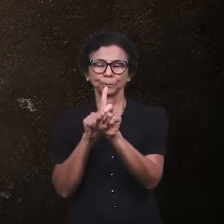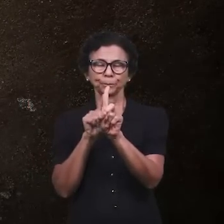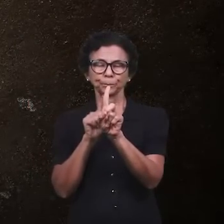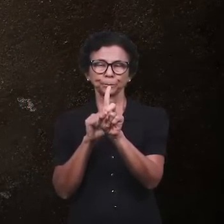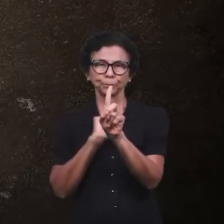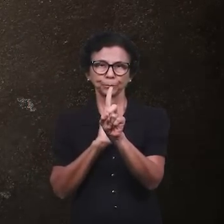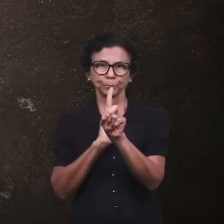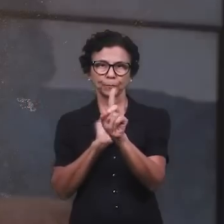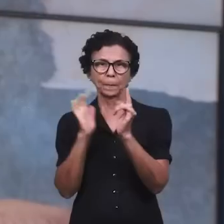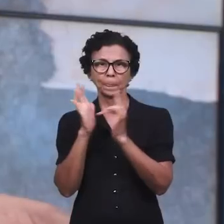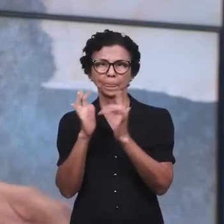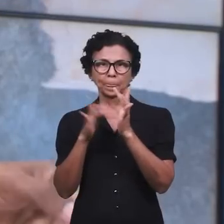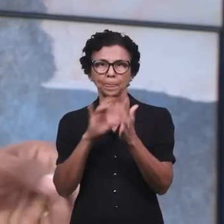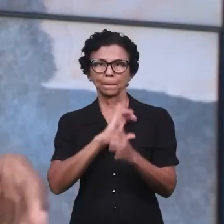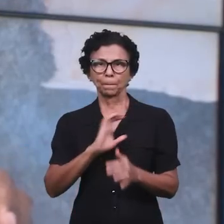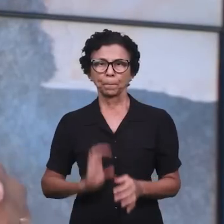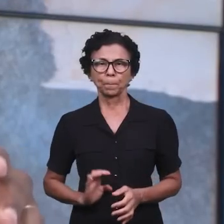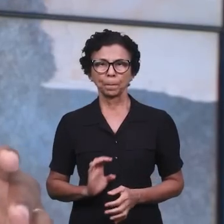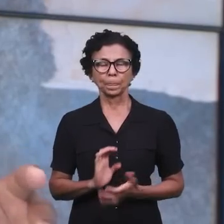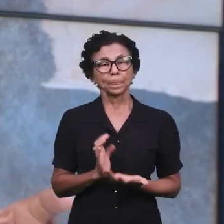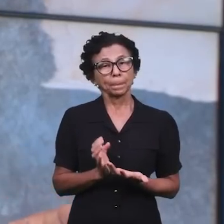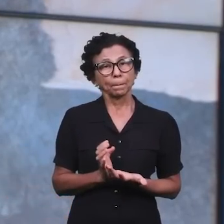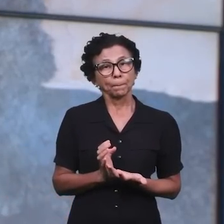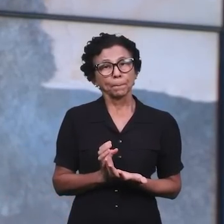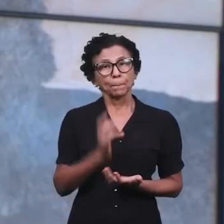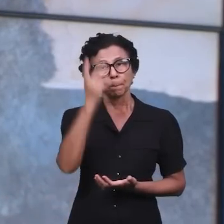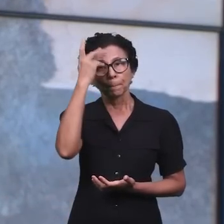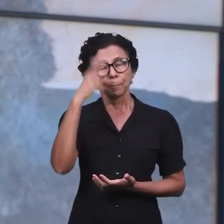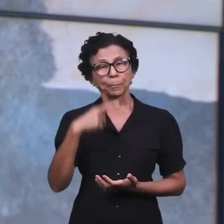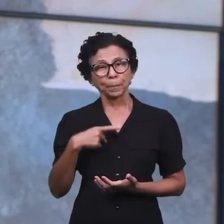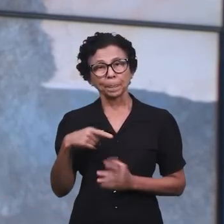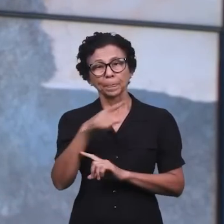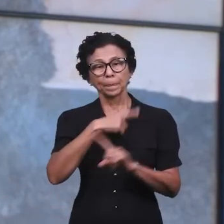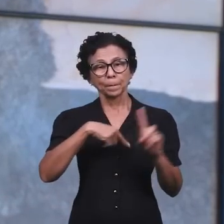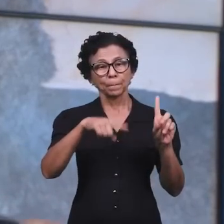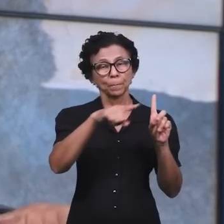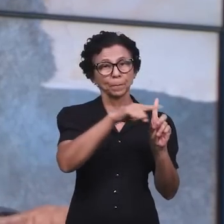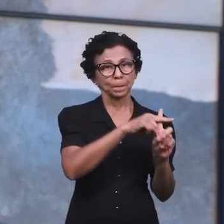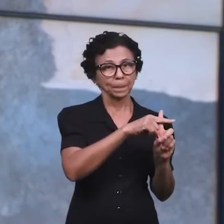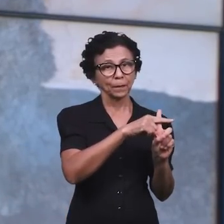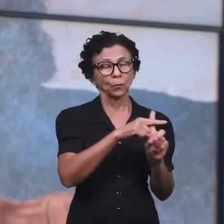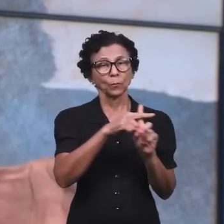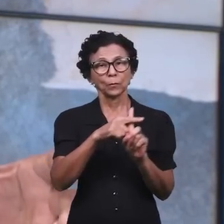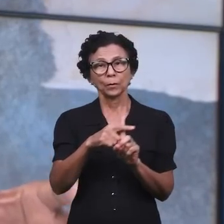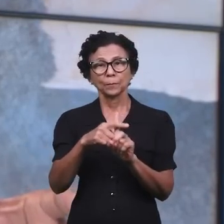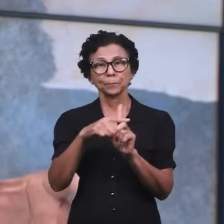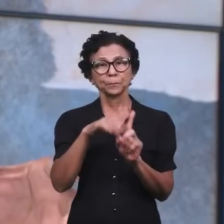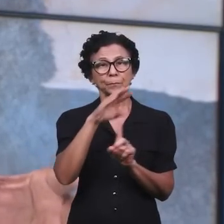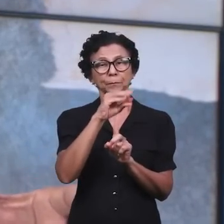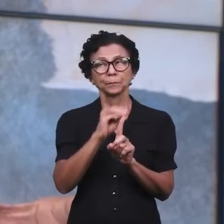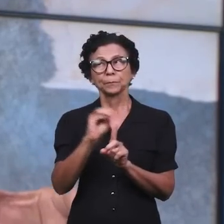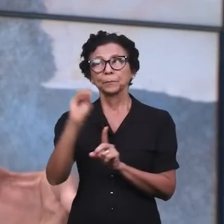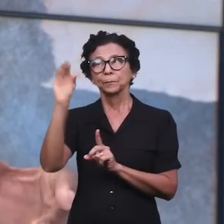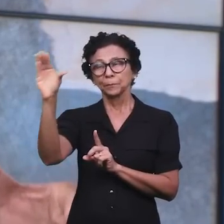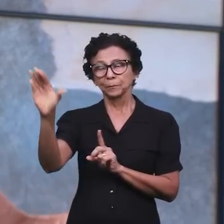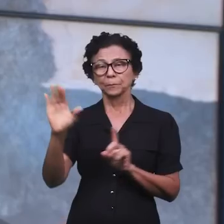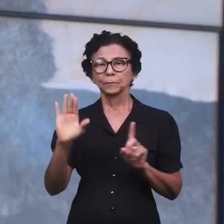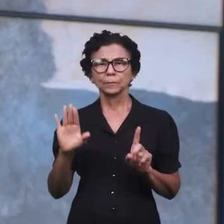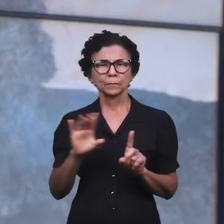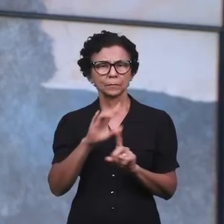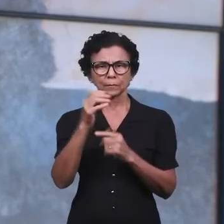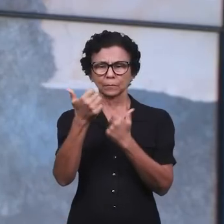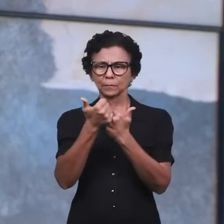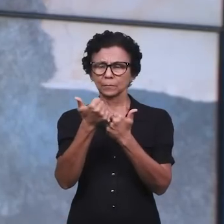Cristo, homem. Portanto, não há nenhuma outra pessoa, nenhum outro ser, nenhum outro objeto que possa ocupar ou